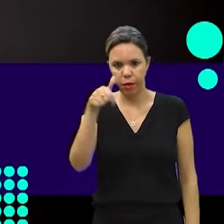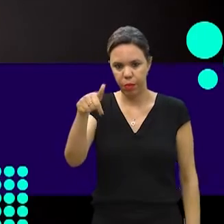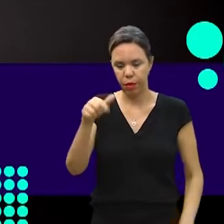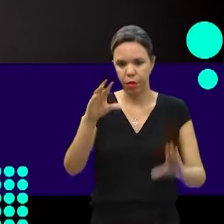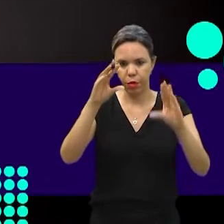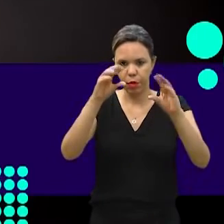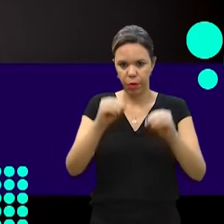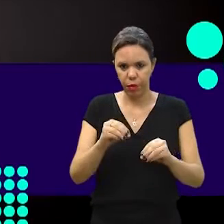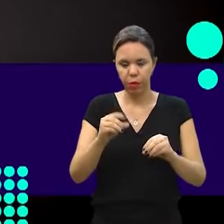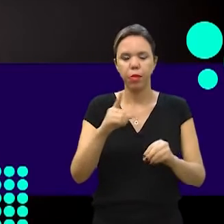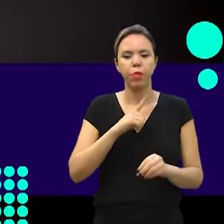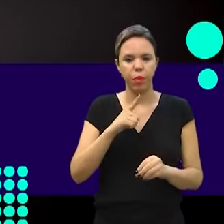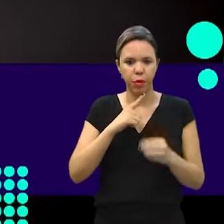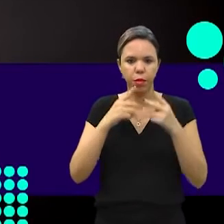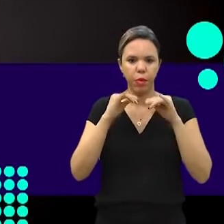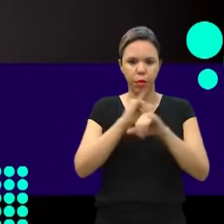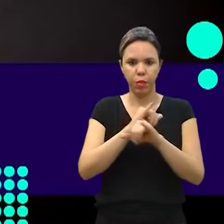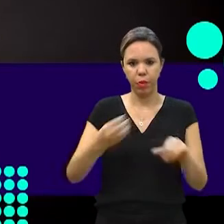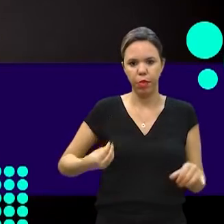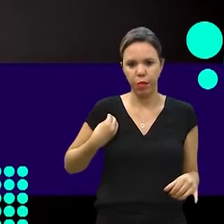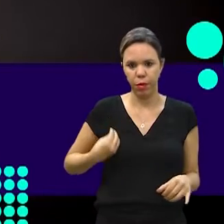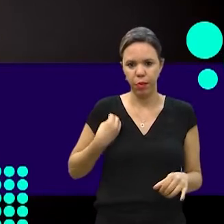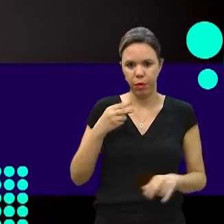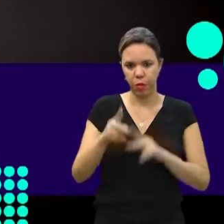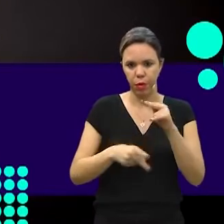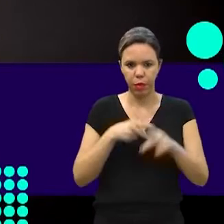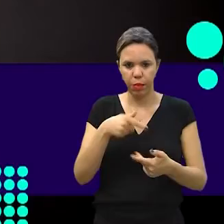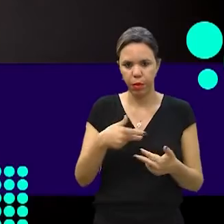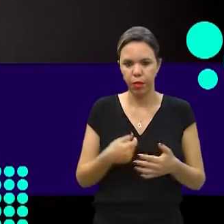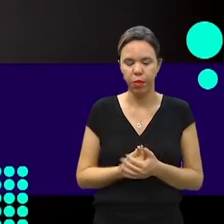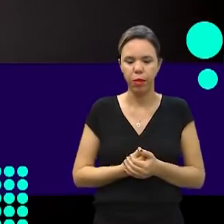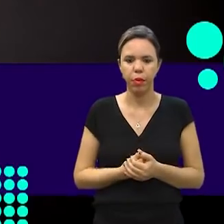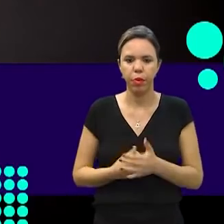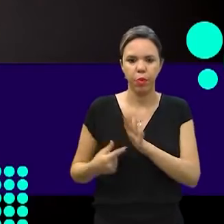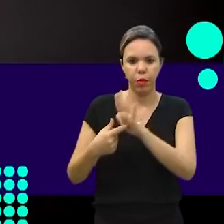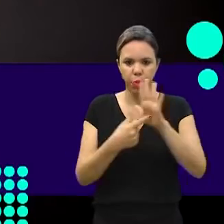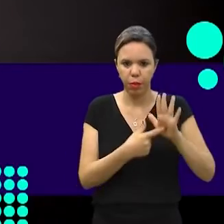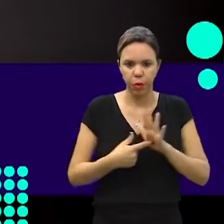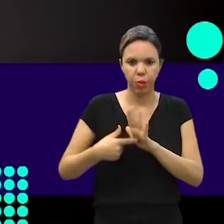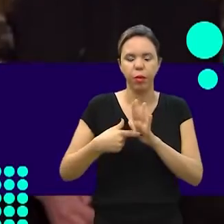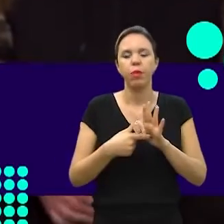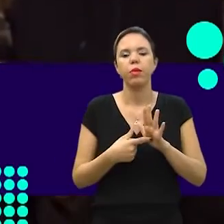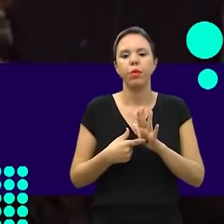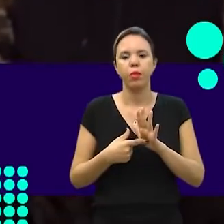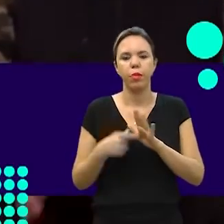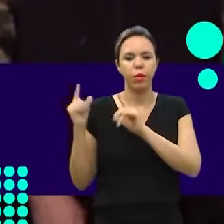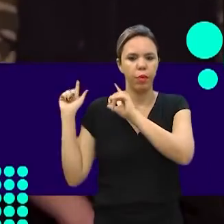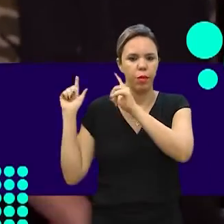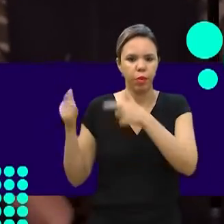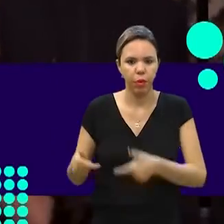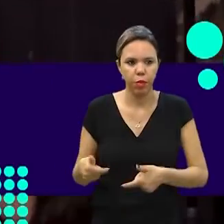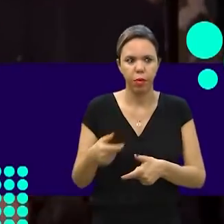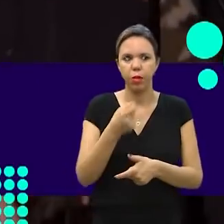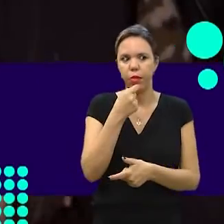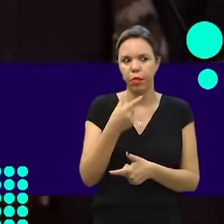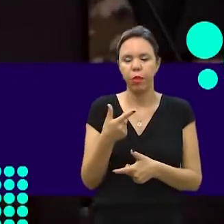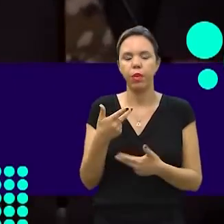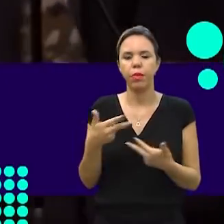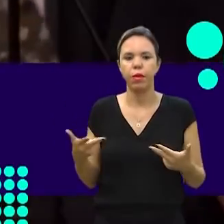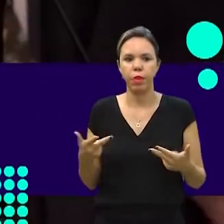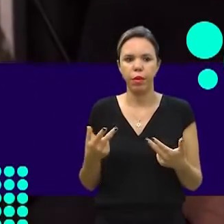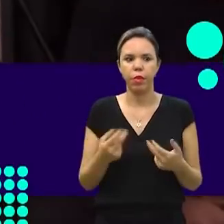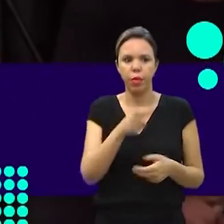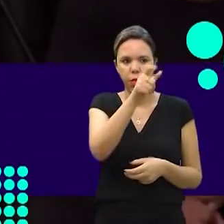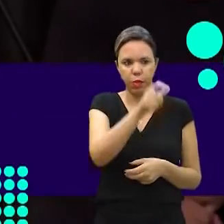sábado às 7 da noite, tem comédia ao vivo, com elenco rotativo. E a apresentação conta com tradicional stand-up